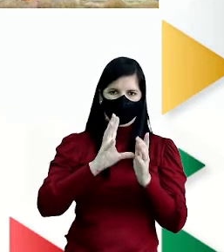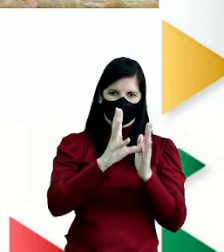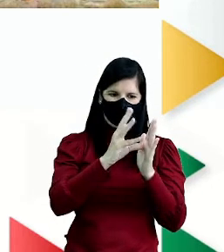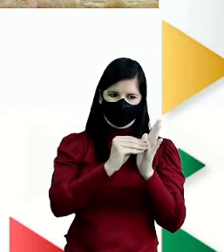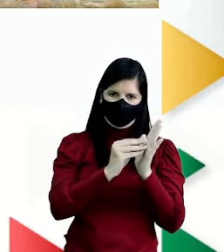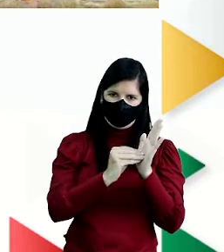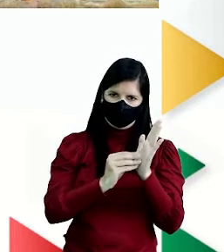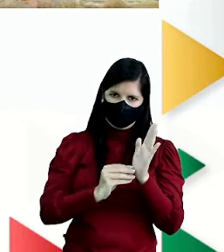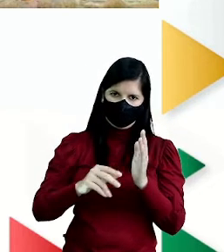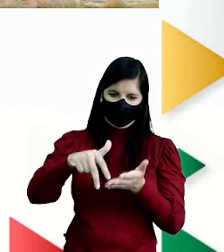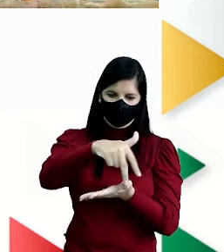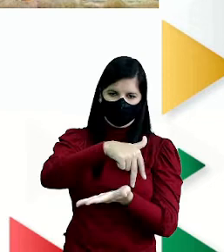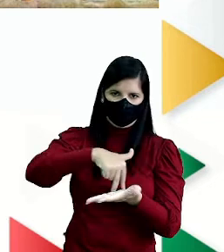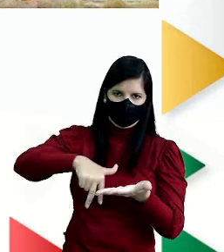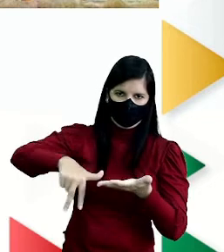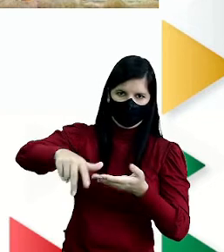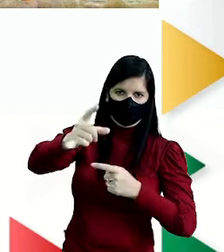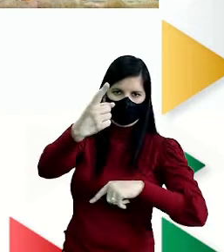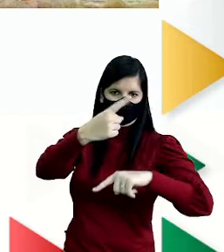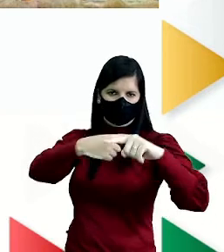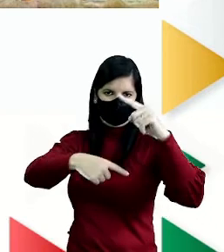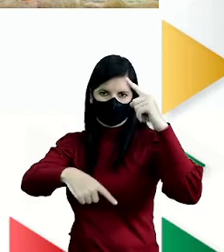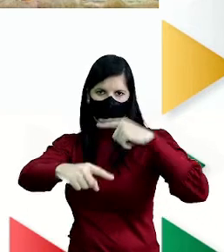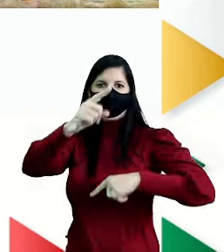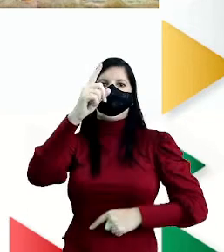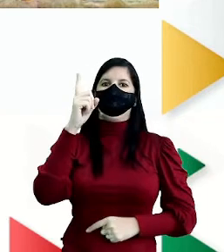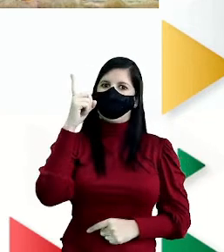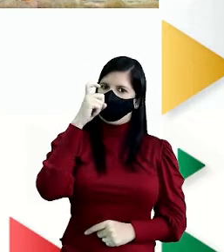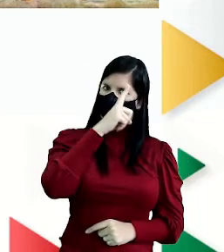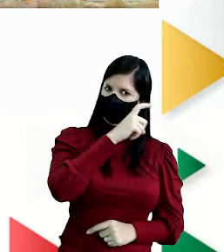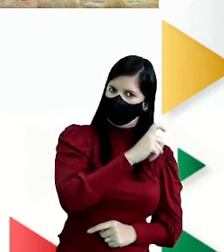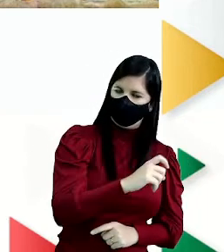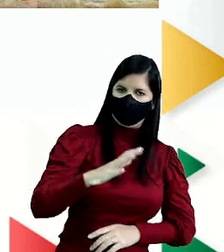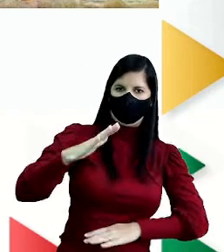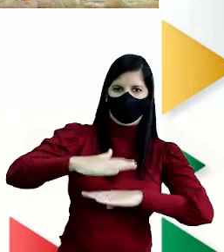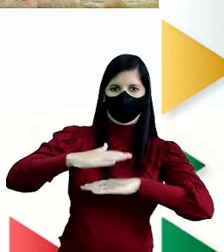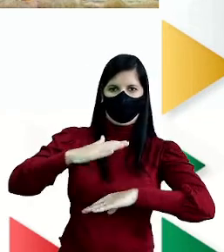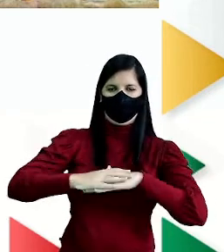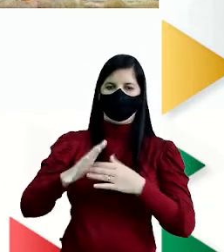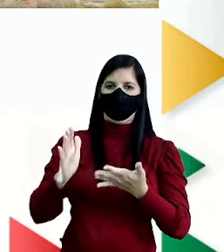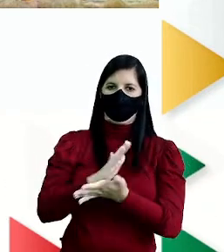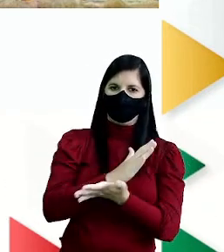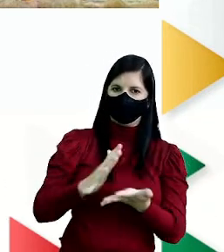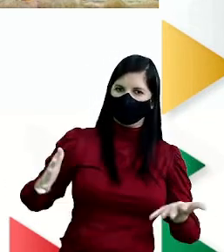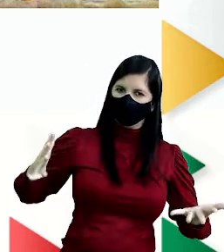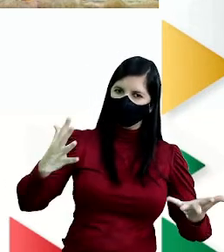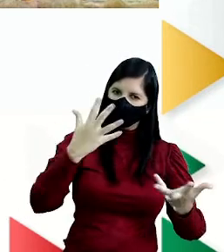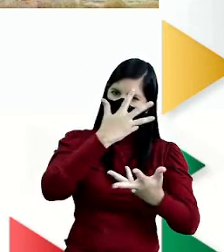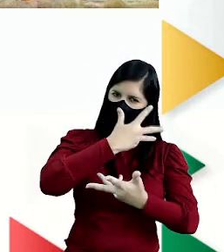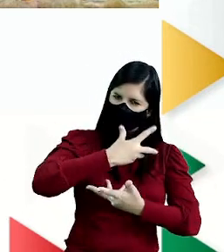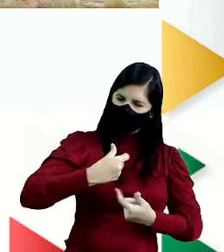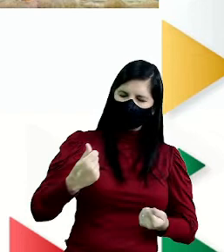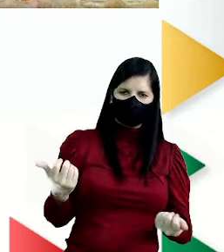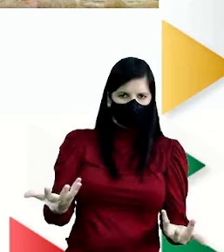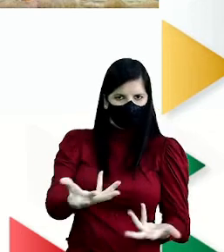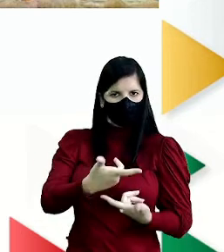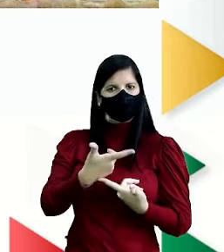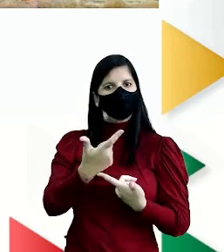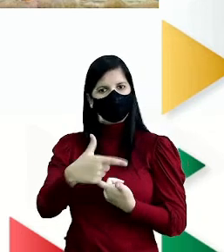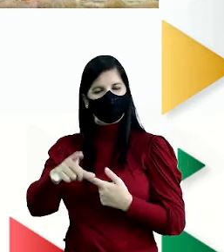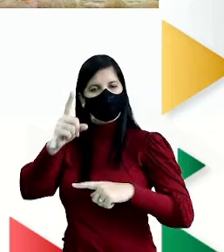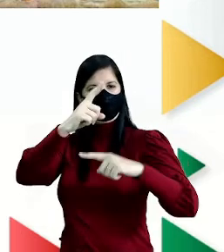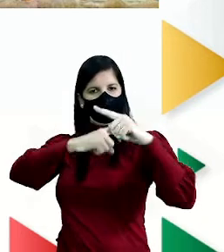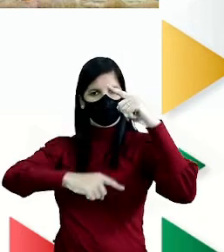eram até acrobáticas, né, e de difícil execução. Né? Muitas eram graciosas, outras acrobáticas.